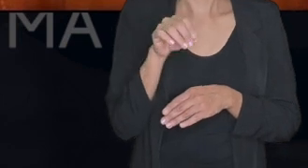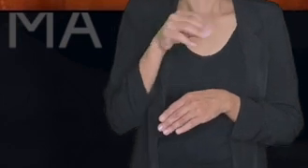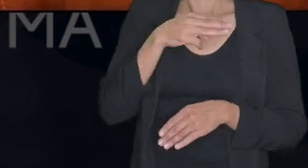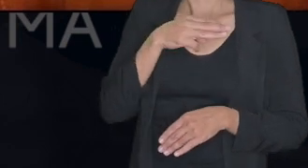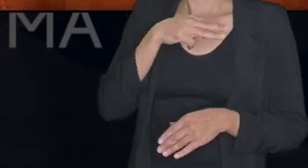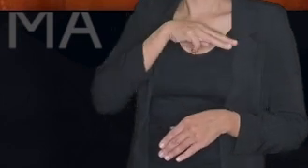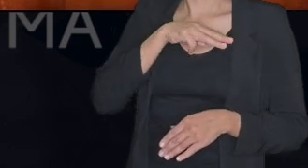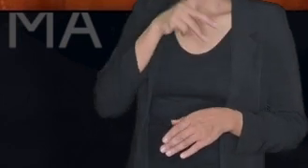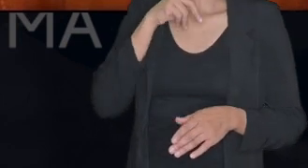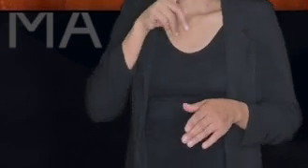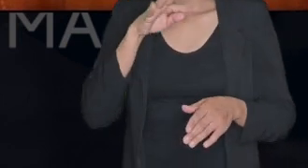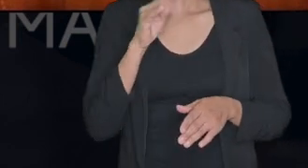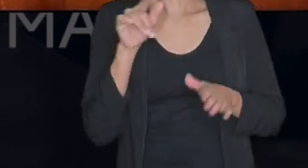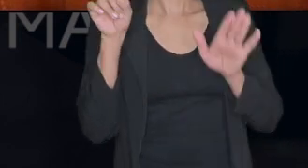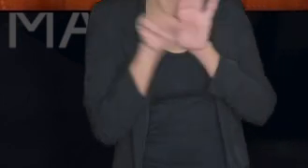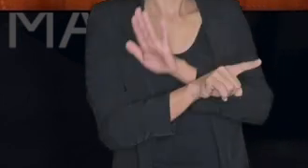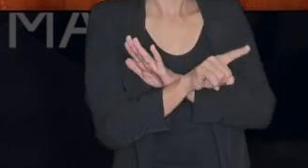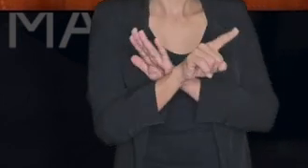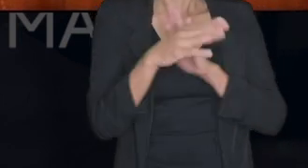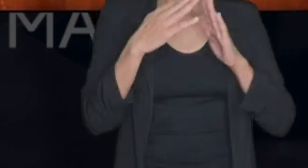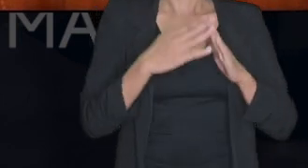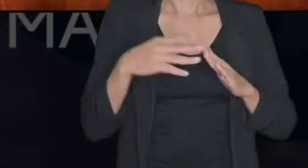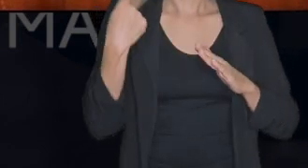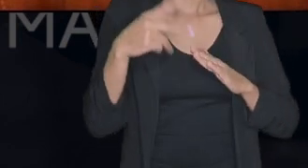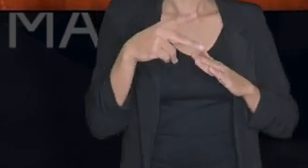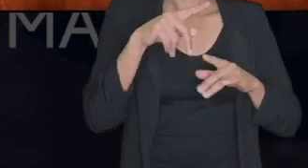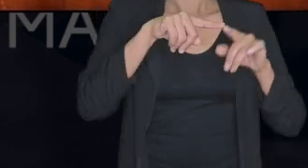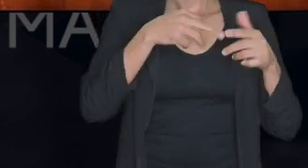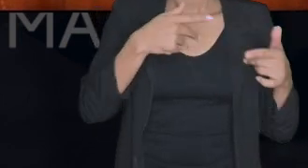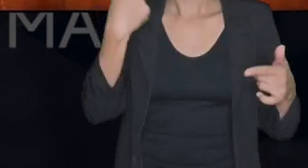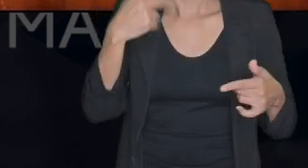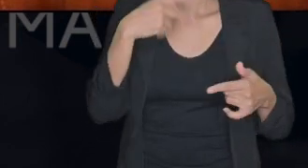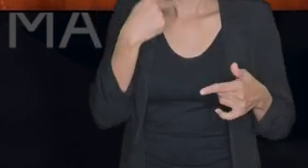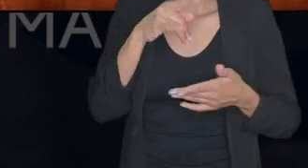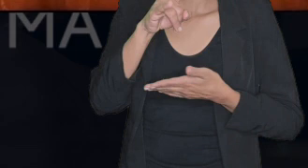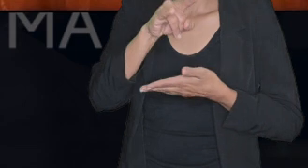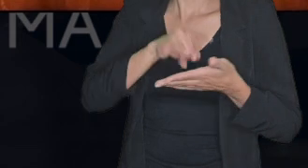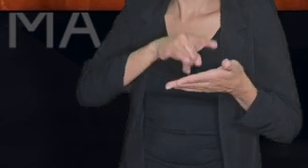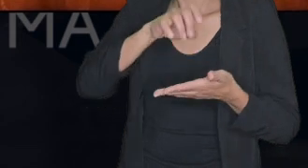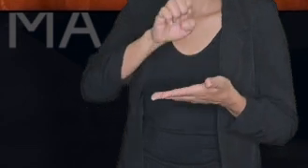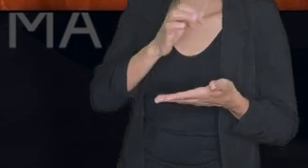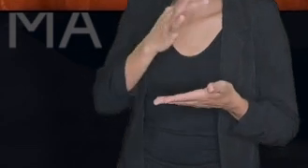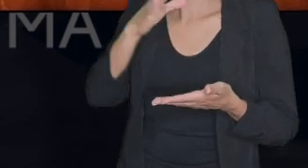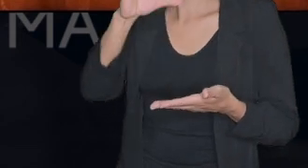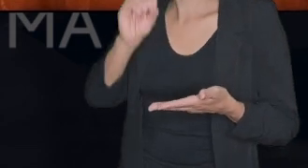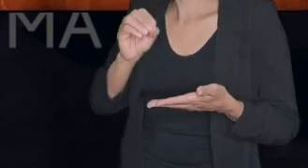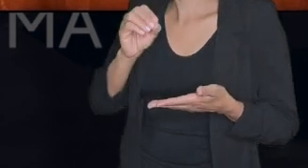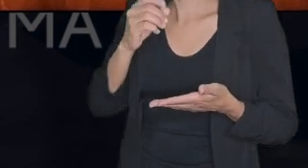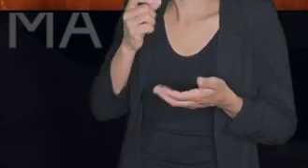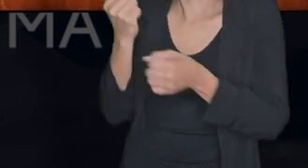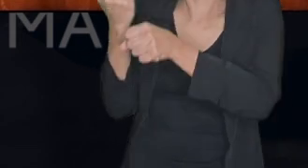patrimônio, e tem que ser por escritura pública ou testamento, a constituição de uma fundação. Está lá no artigo